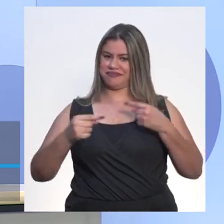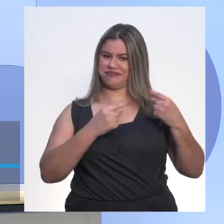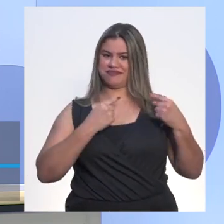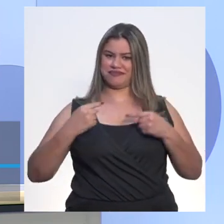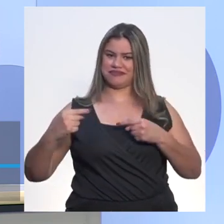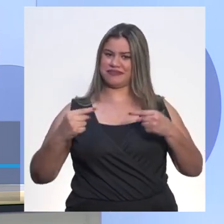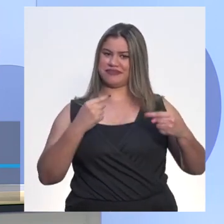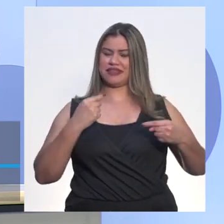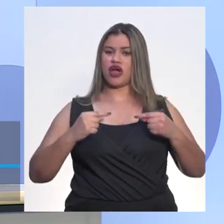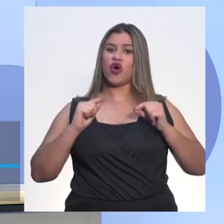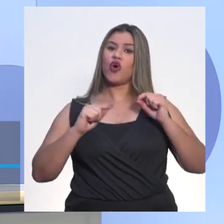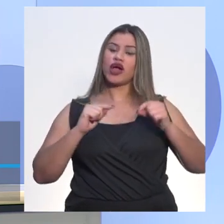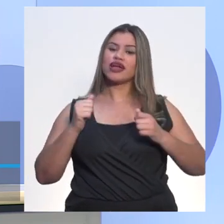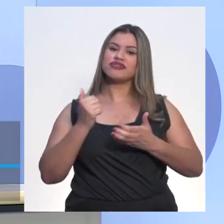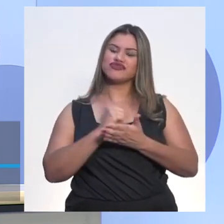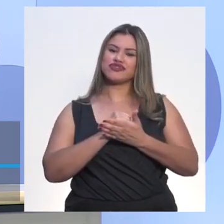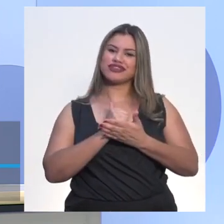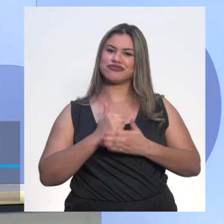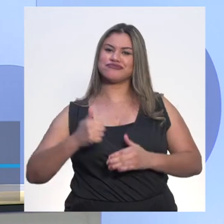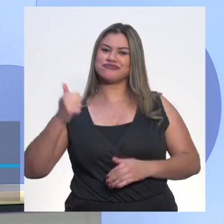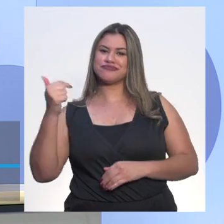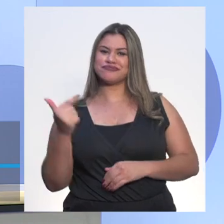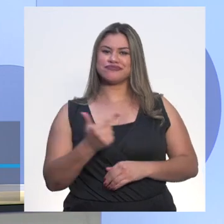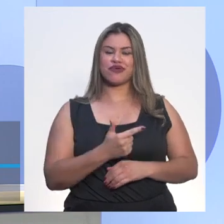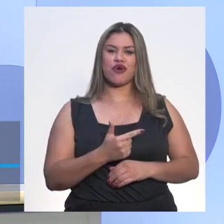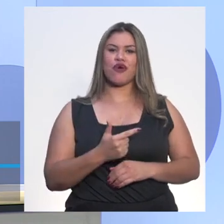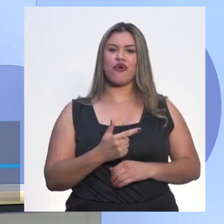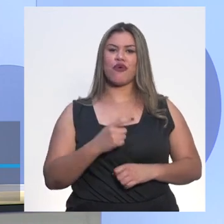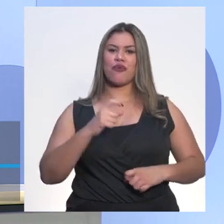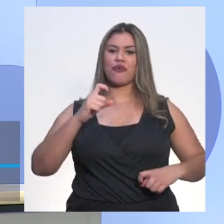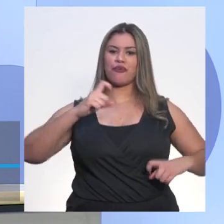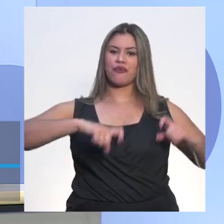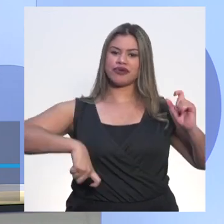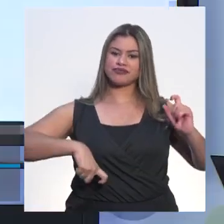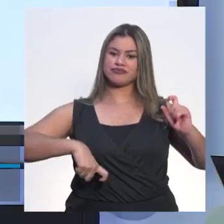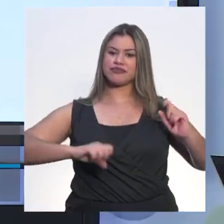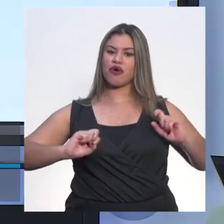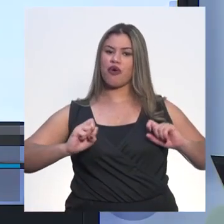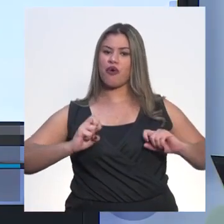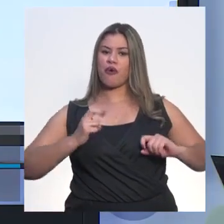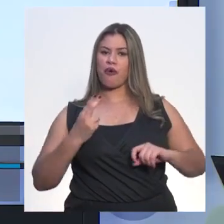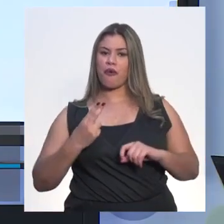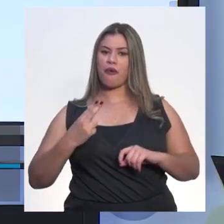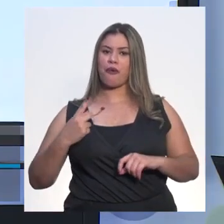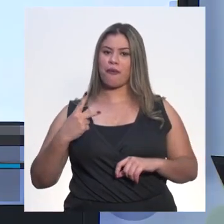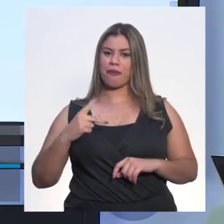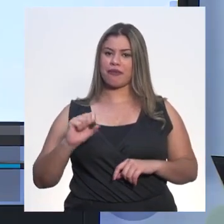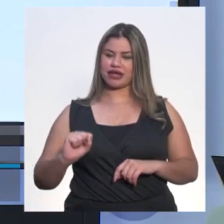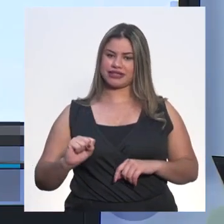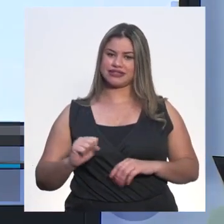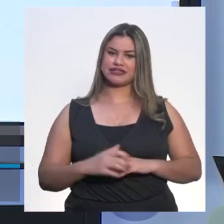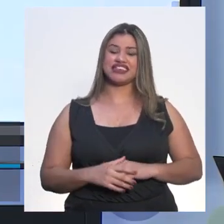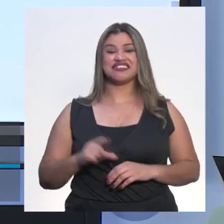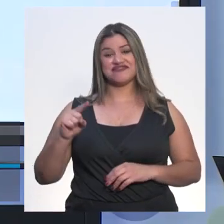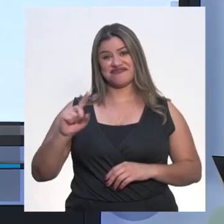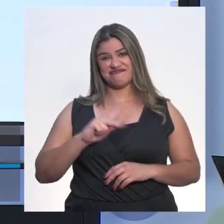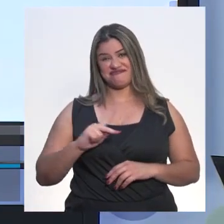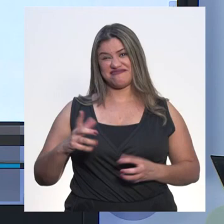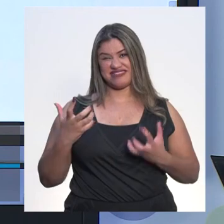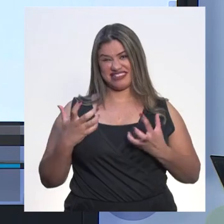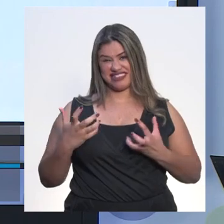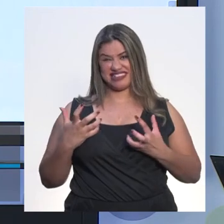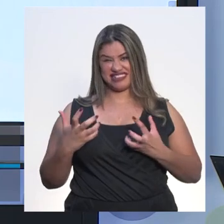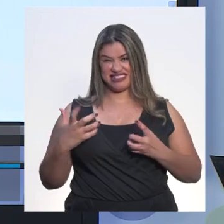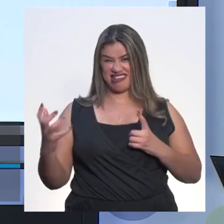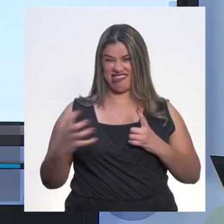maior aqui sobre qual que era melhor, se era o Xbox ou o PlayStation. Era bem o que você queria. Obrigada, alunos, por não entrarem na